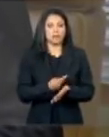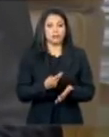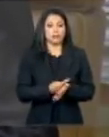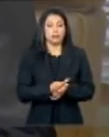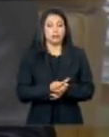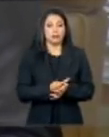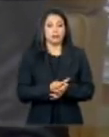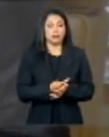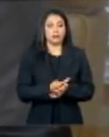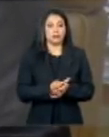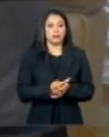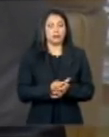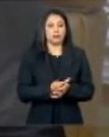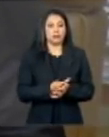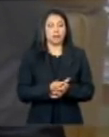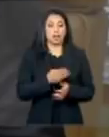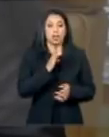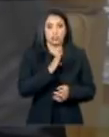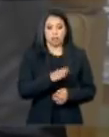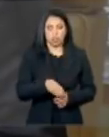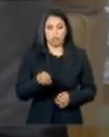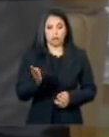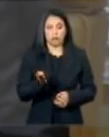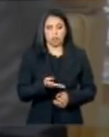o vício de nulidade jurídica